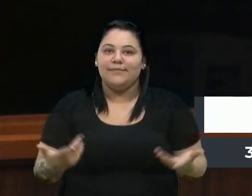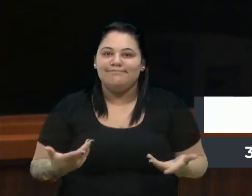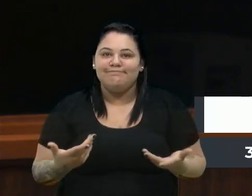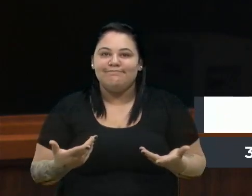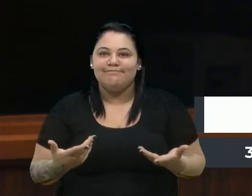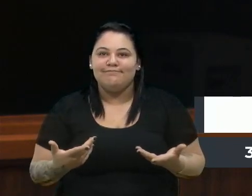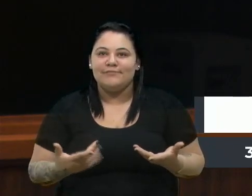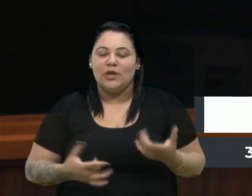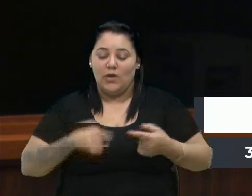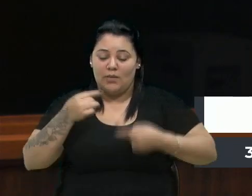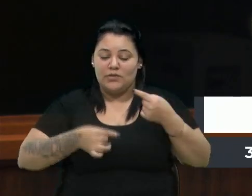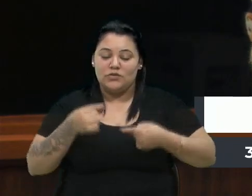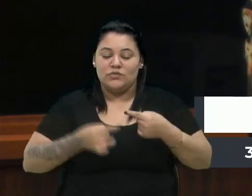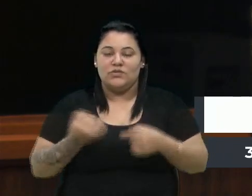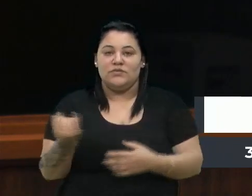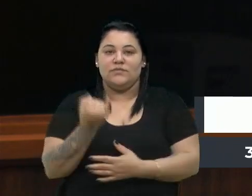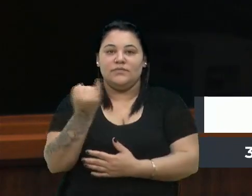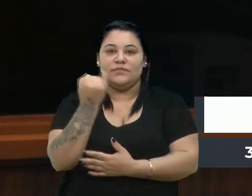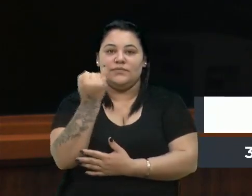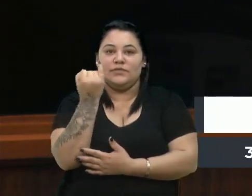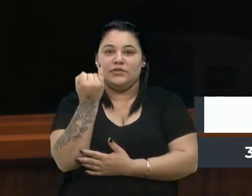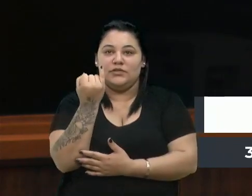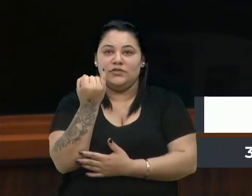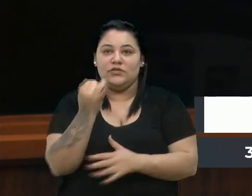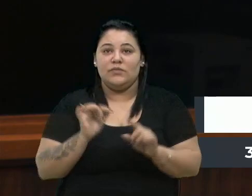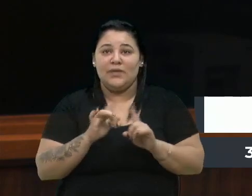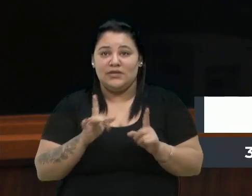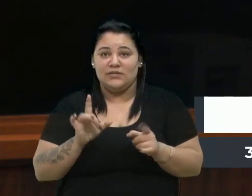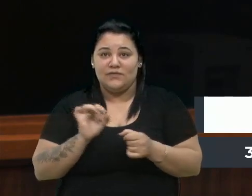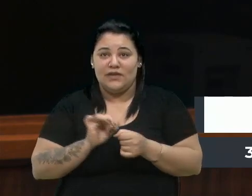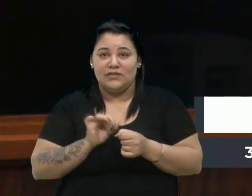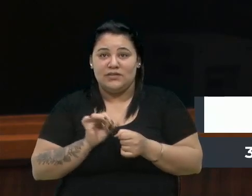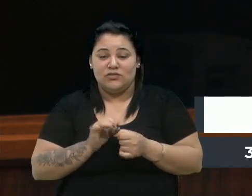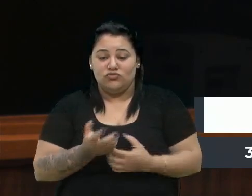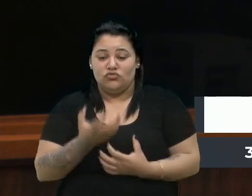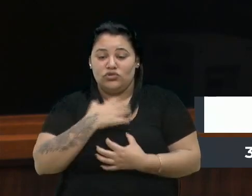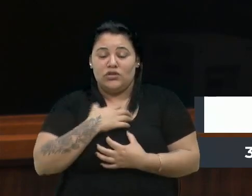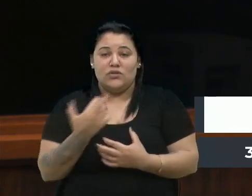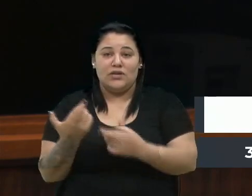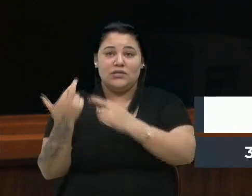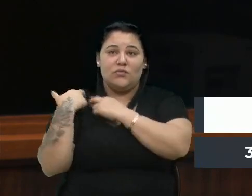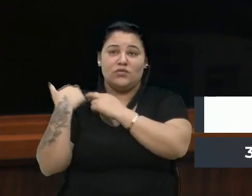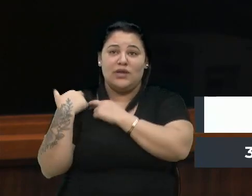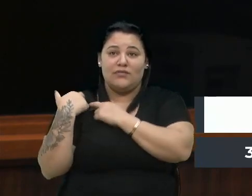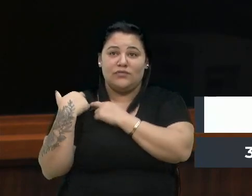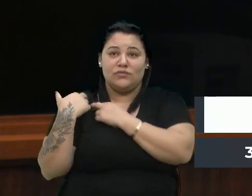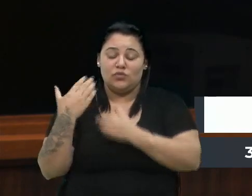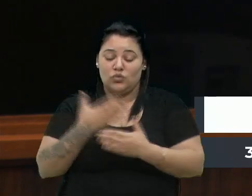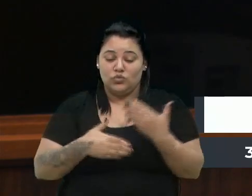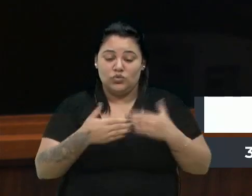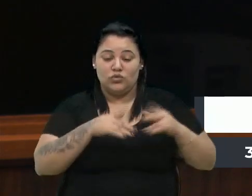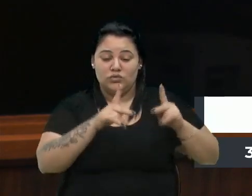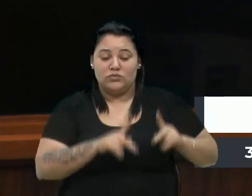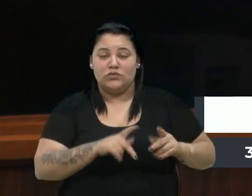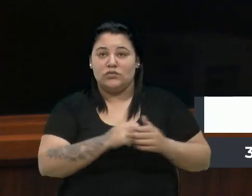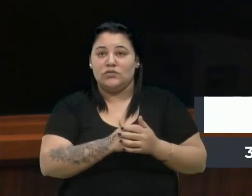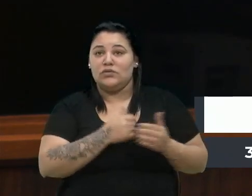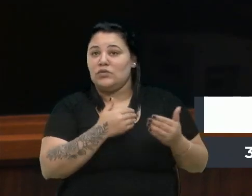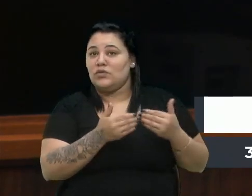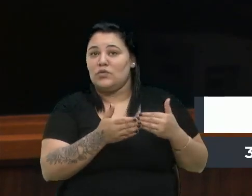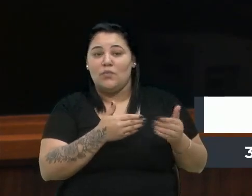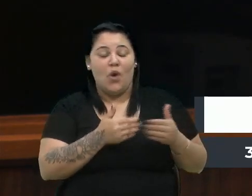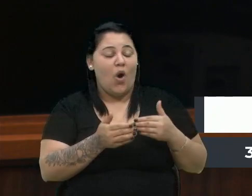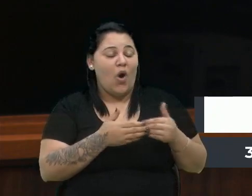é um debate importante, mas que se faça de forma responsável, com todos os cidadãos, não importa a classe